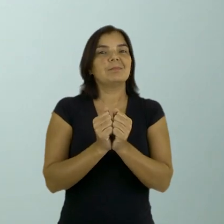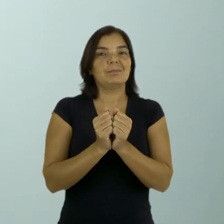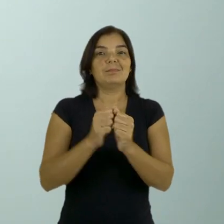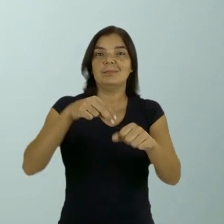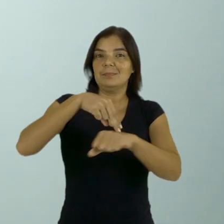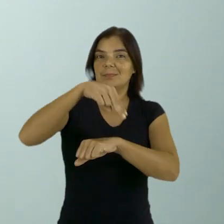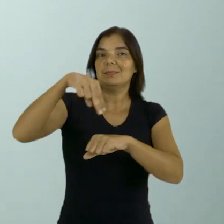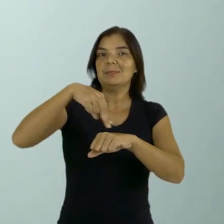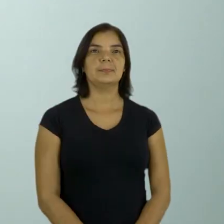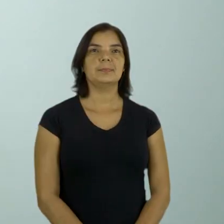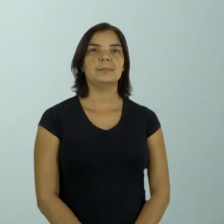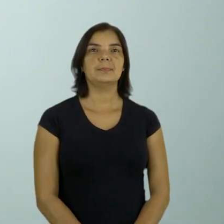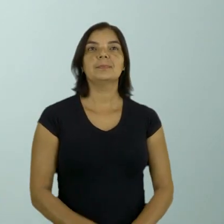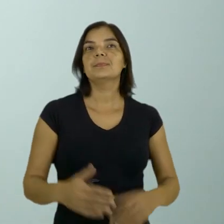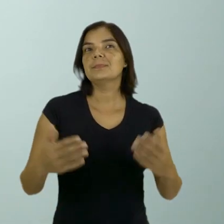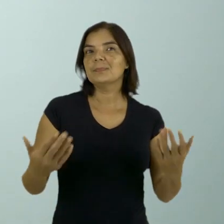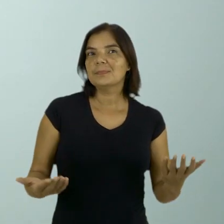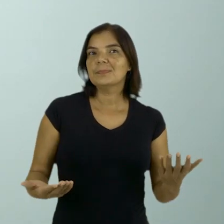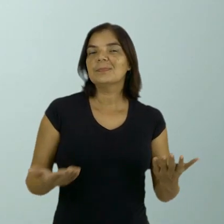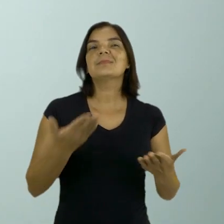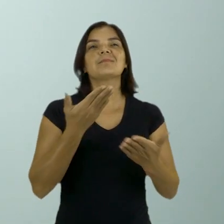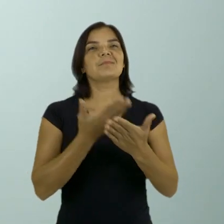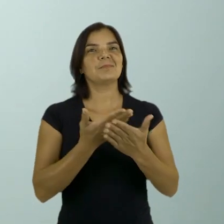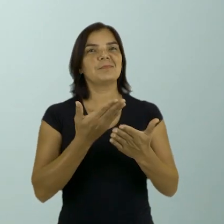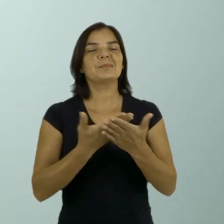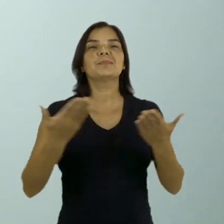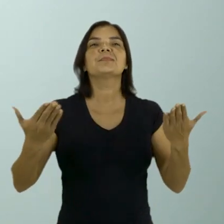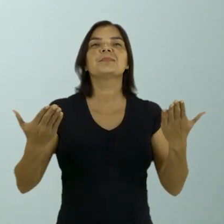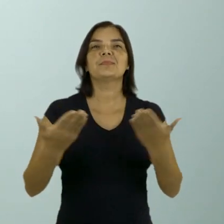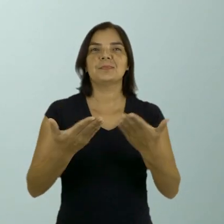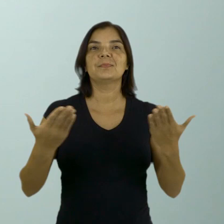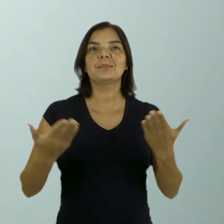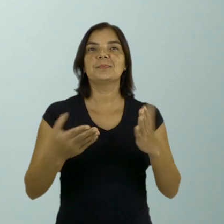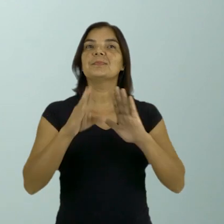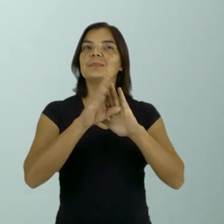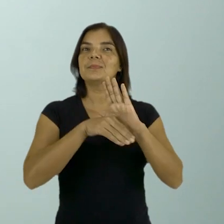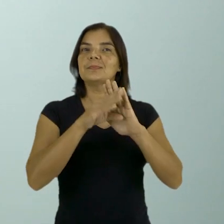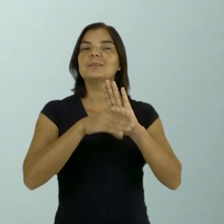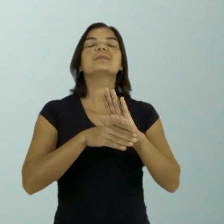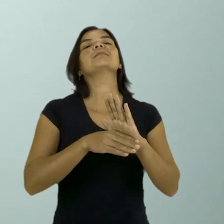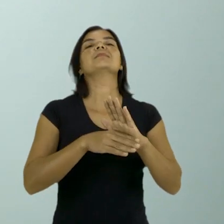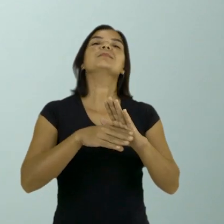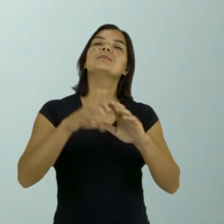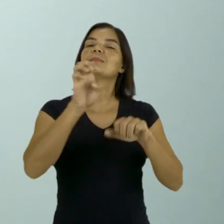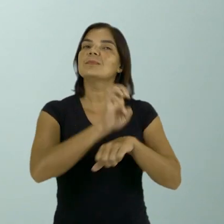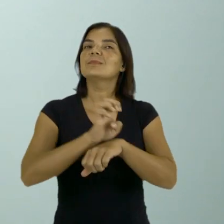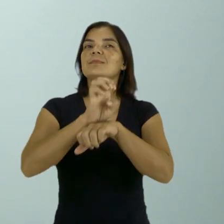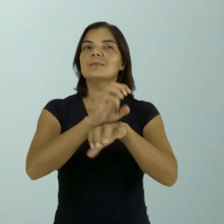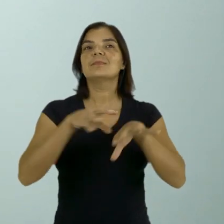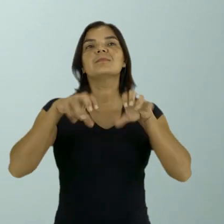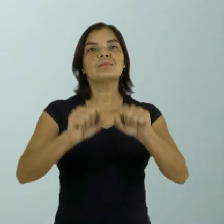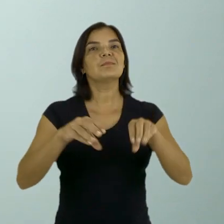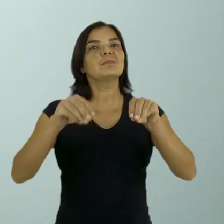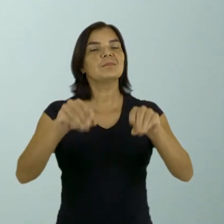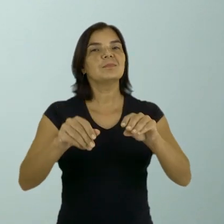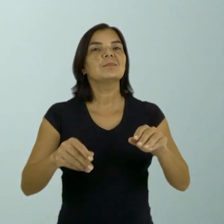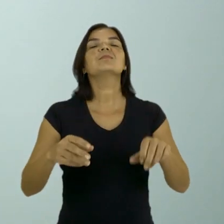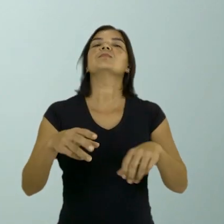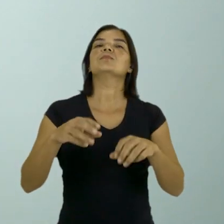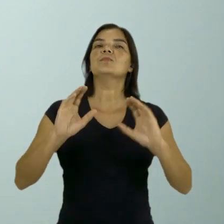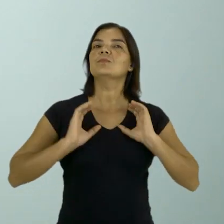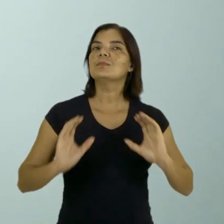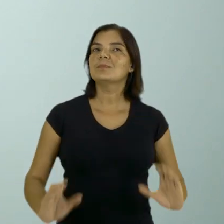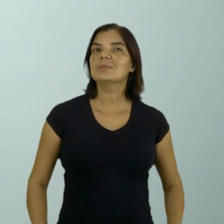torna uma nação. Então, essa foi a nossa aula de hoje. Os conceitos de Estado, nação, território, povo,